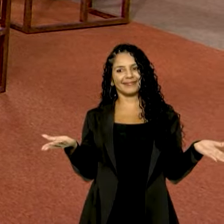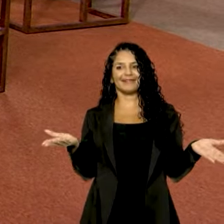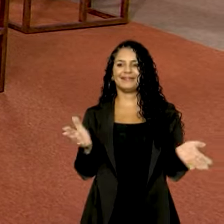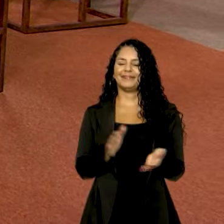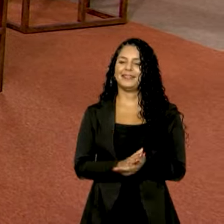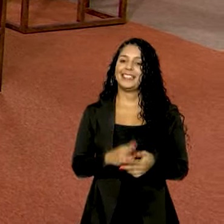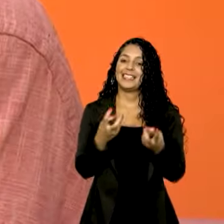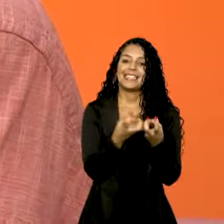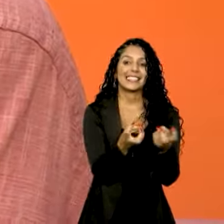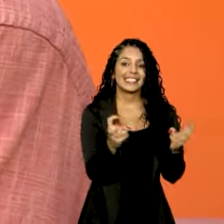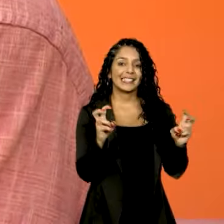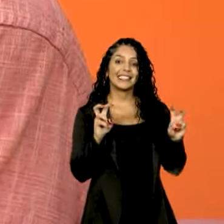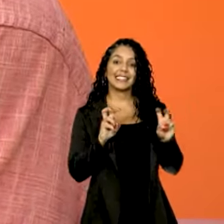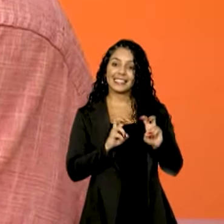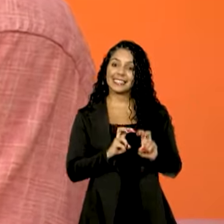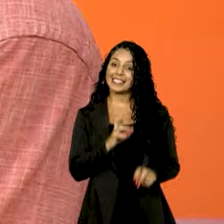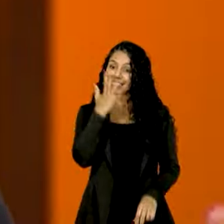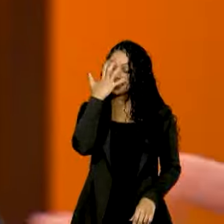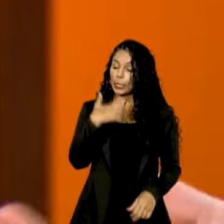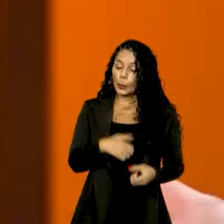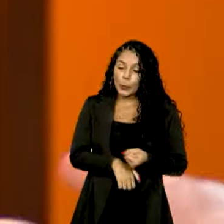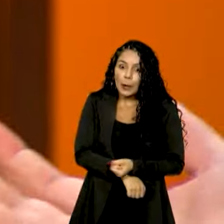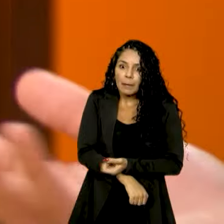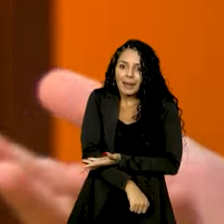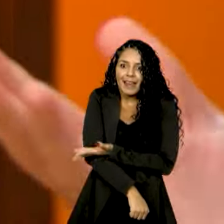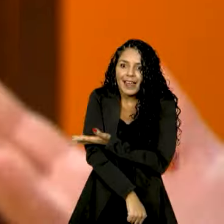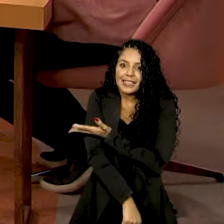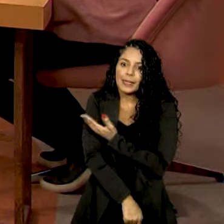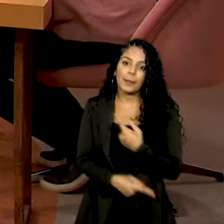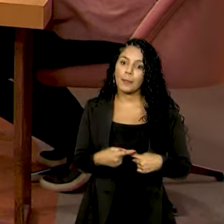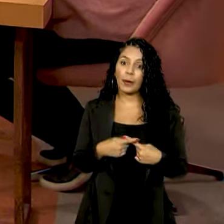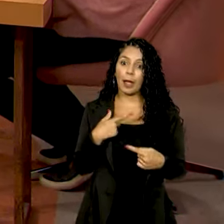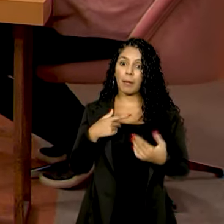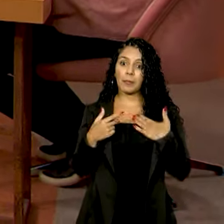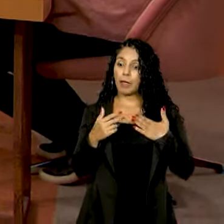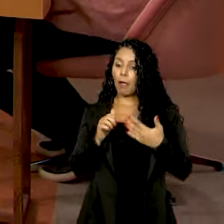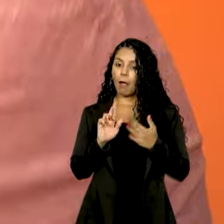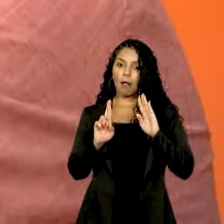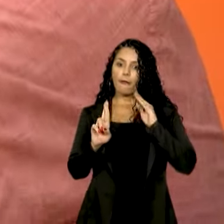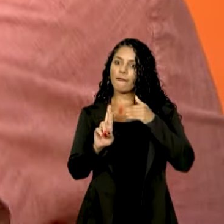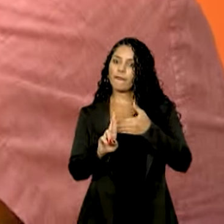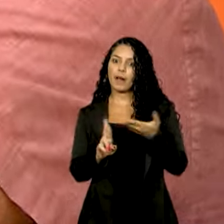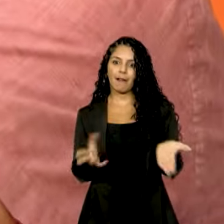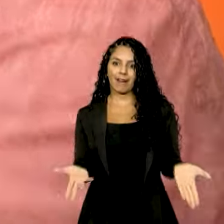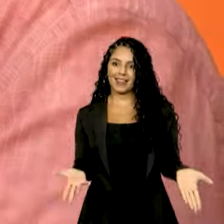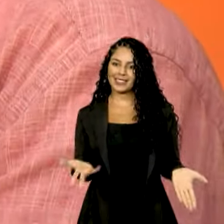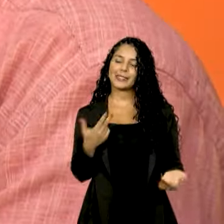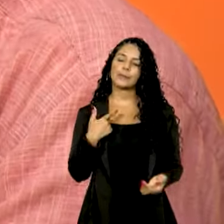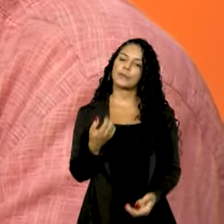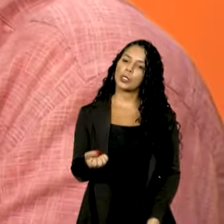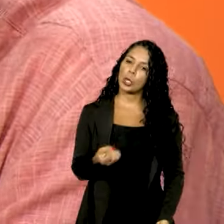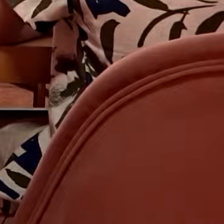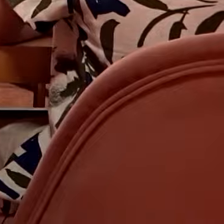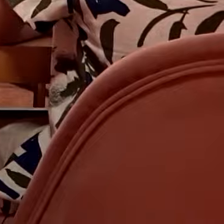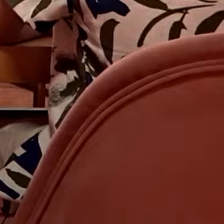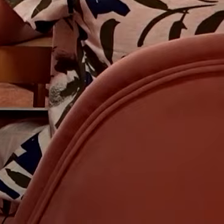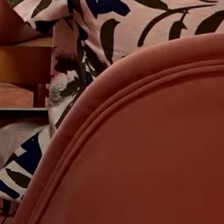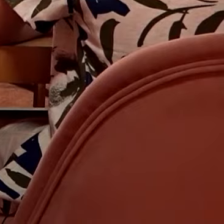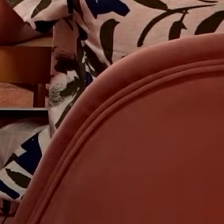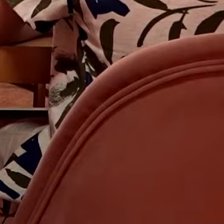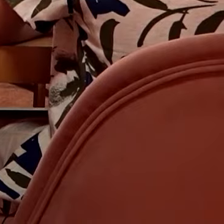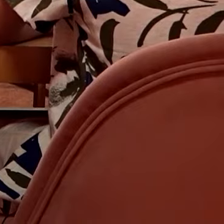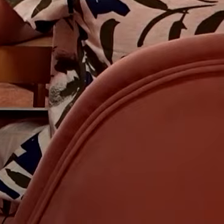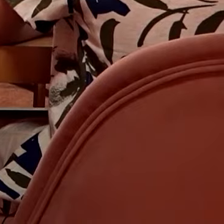Essa bancada aqui, é sério, eu fico arrepiado, porque essa bancada é minha referência. Que a gente estão tanto a nova geração, a Bia que eu